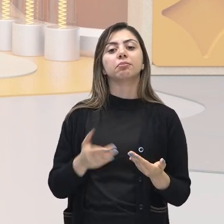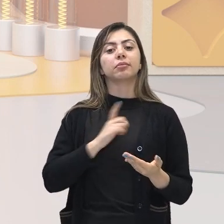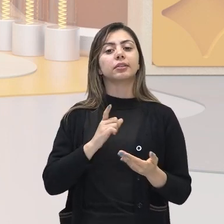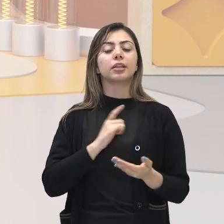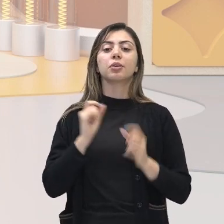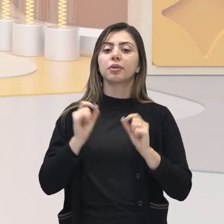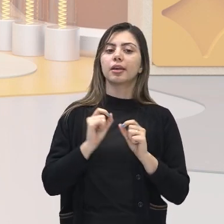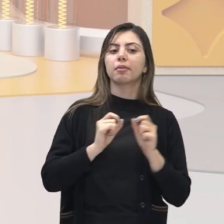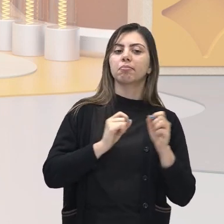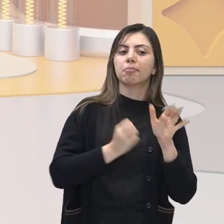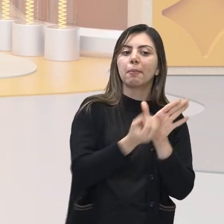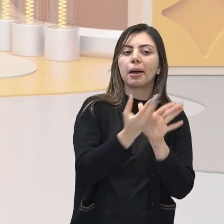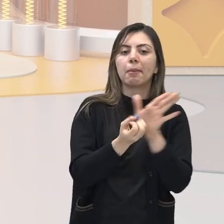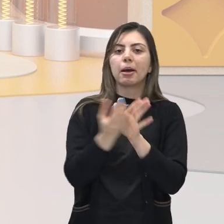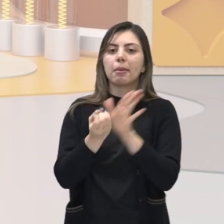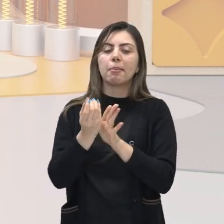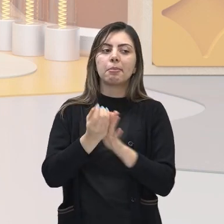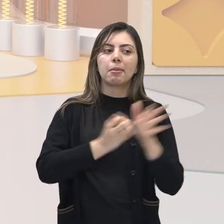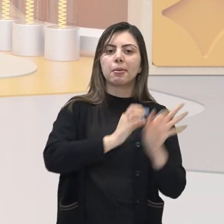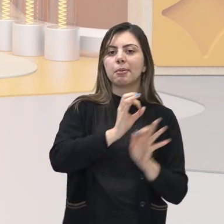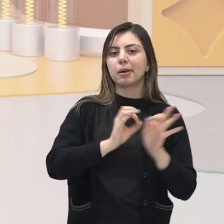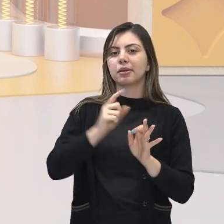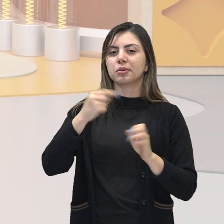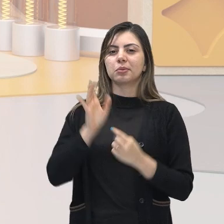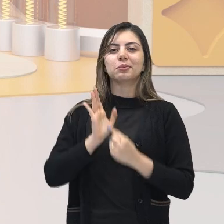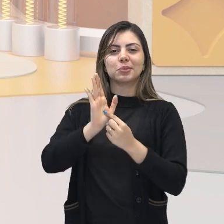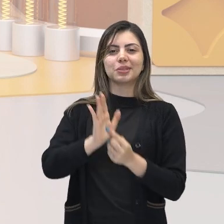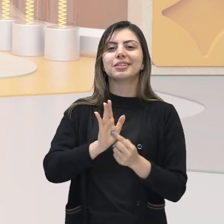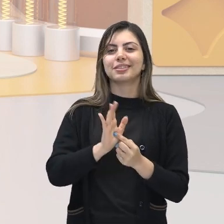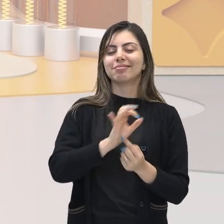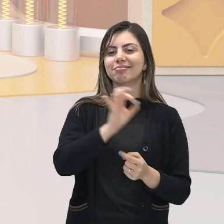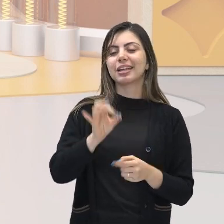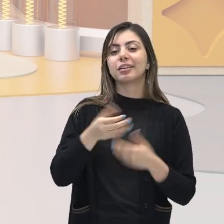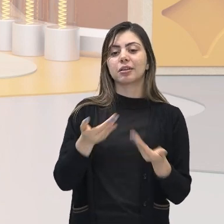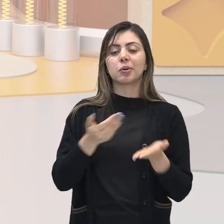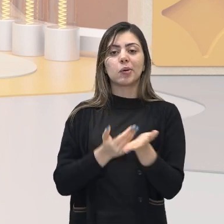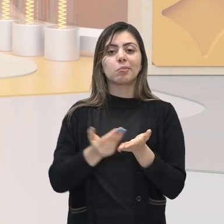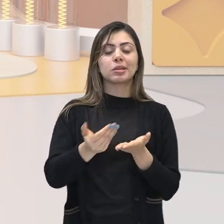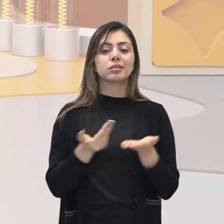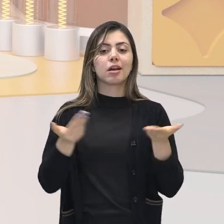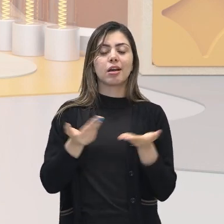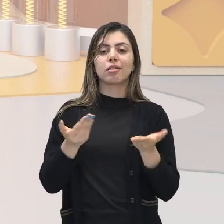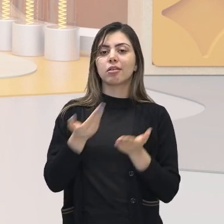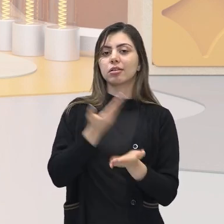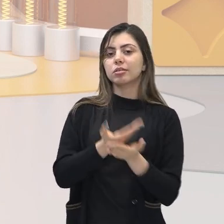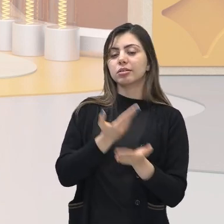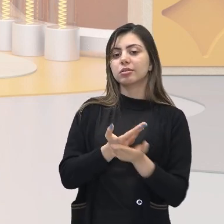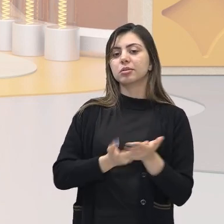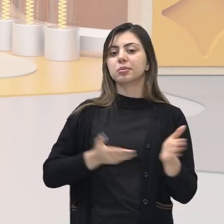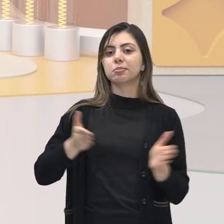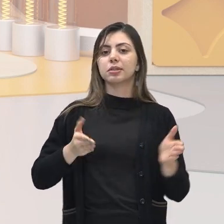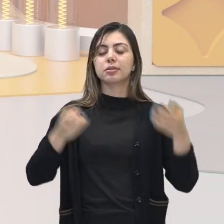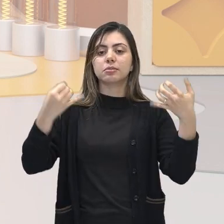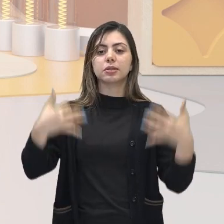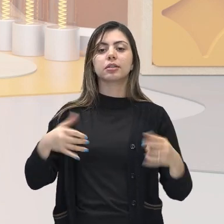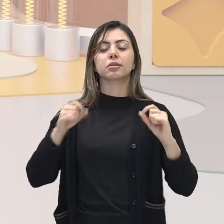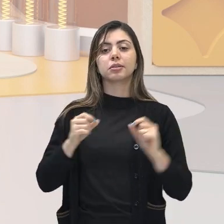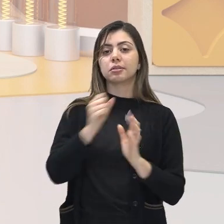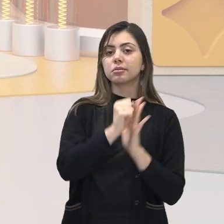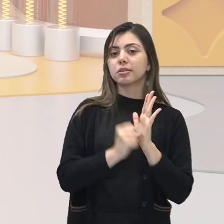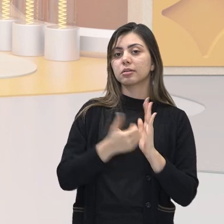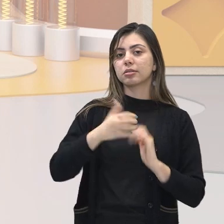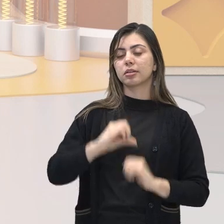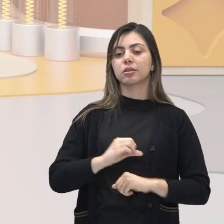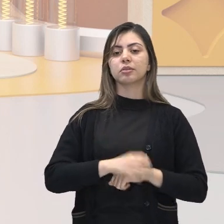dessas grandes invenções que a gente trouxe aqui para vocês, para ilustrar a abertura da nossa aula aqui nesse momento, falando sobre a questão do século